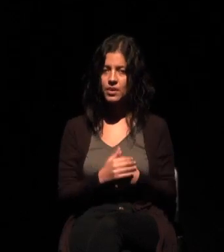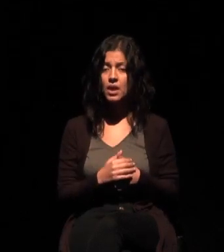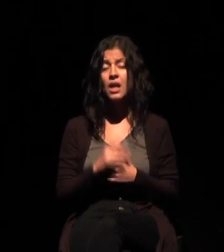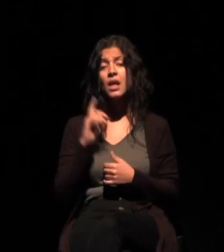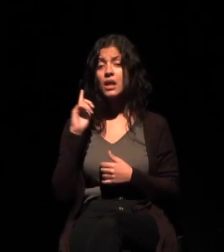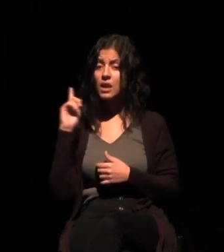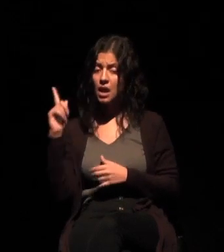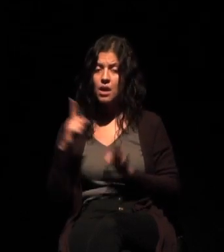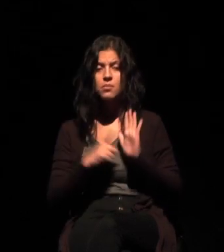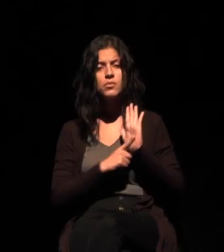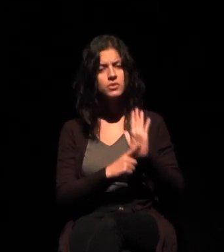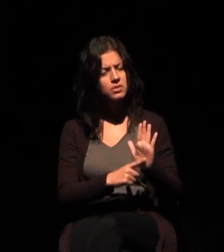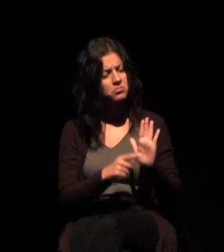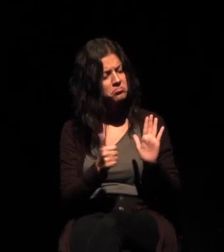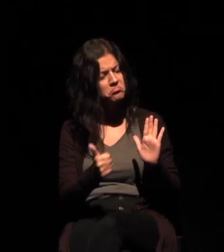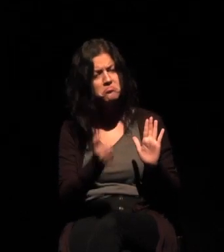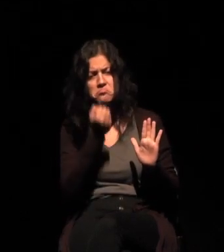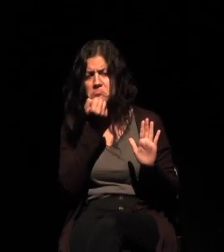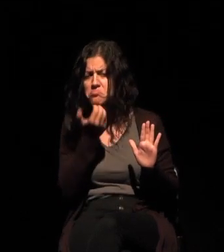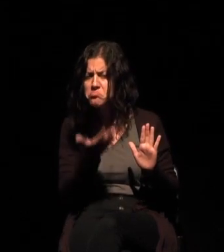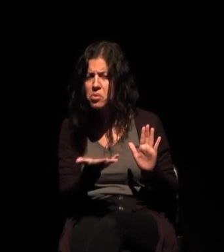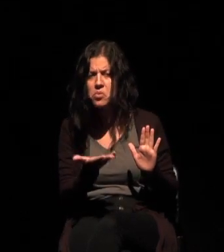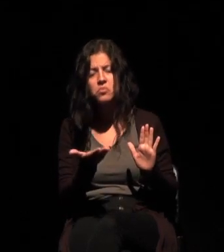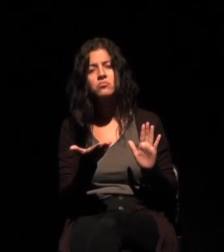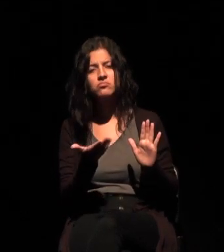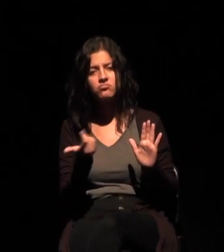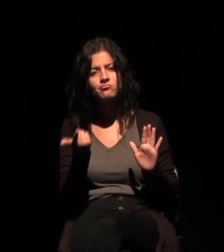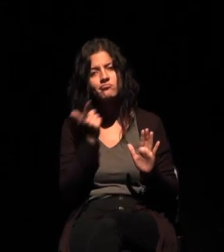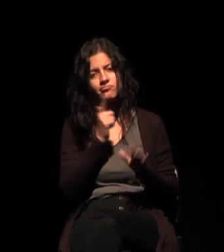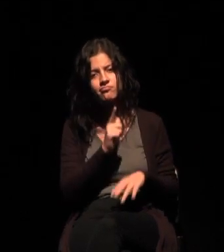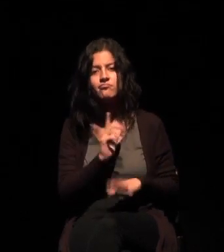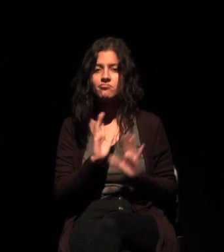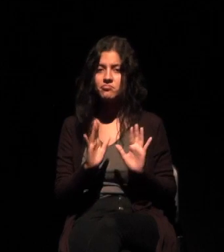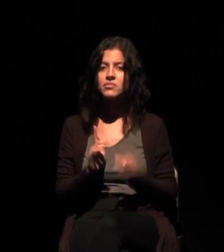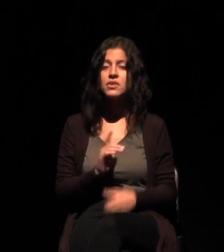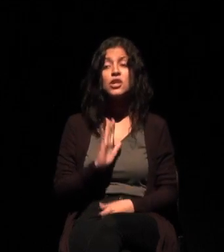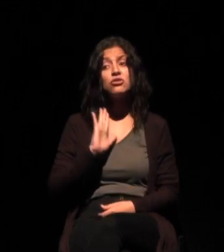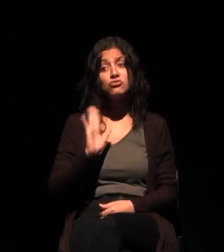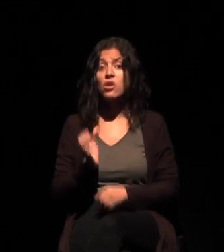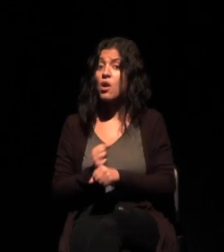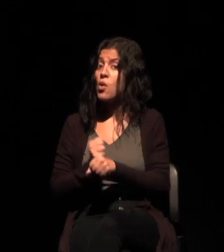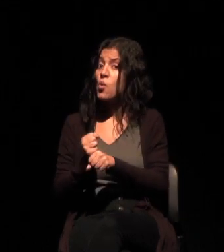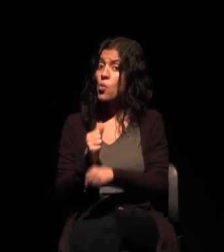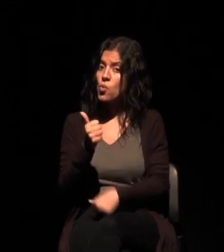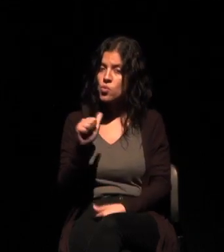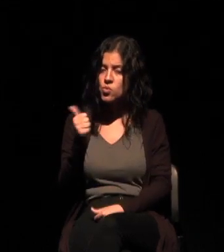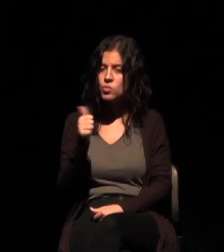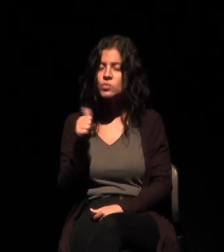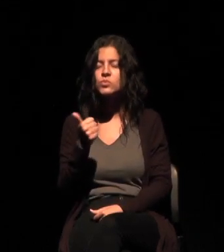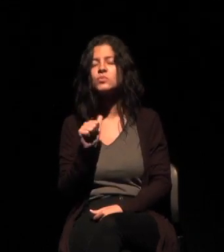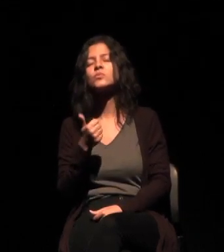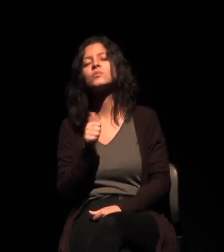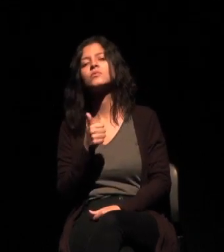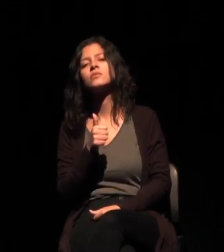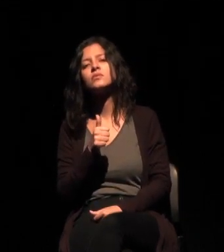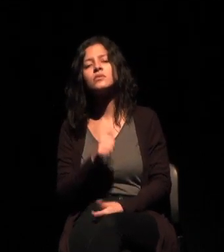funcionado muitíssimo vai nomeadamente mantendo-se ainda fazer 11 anos já é